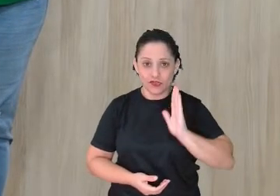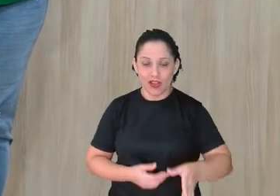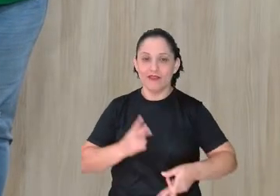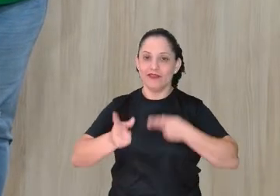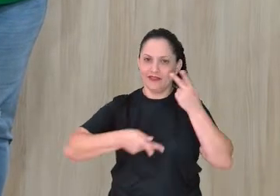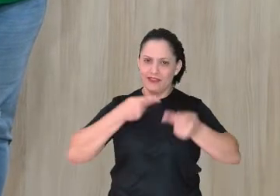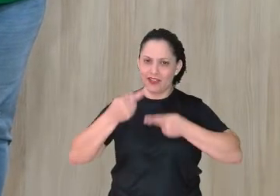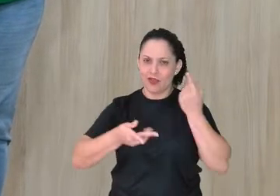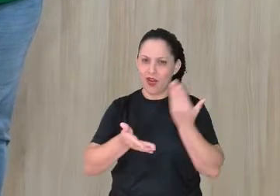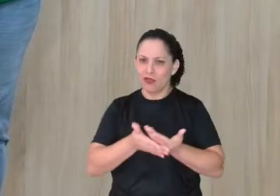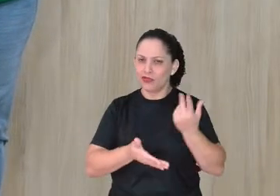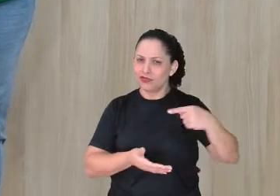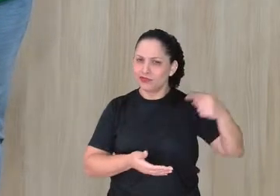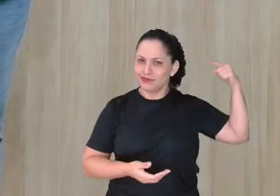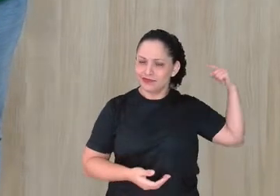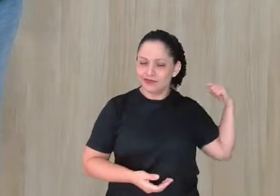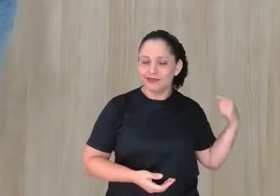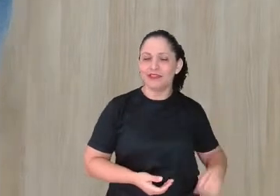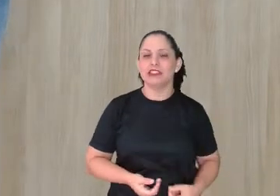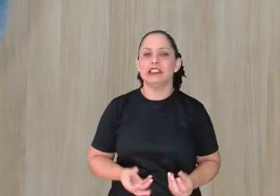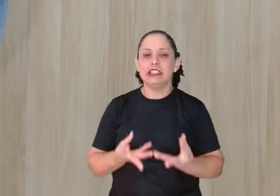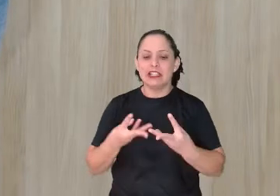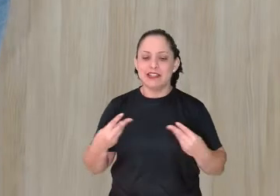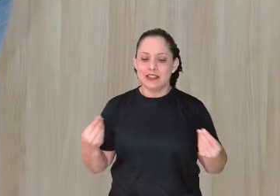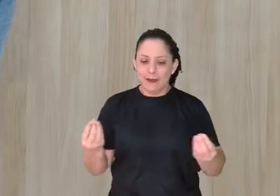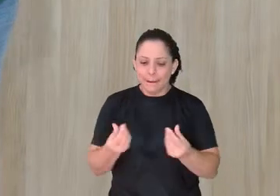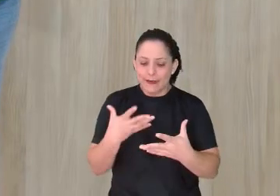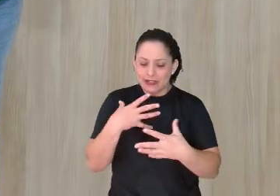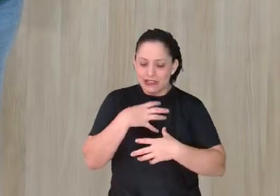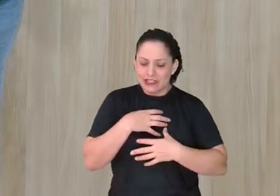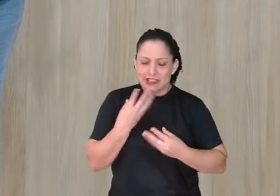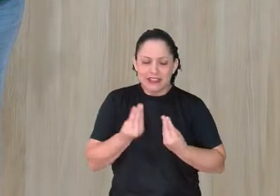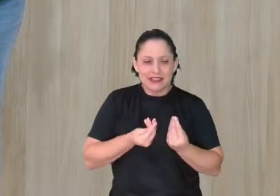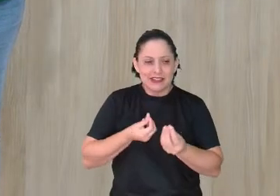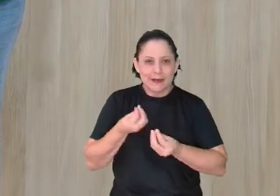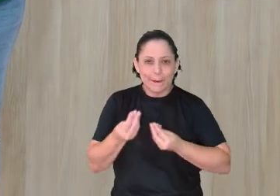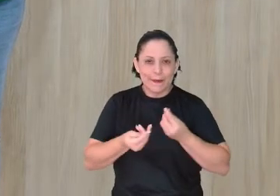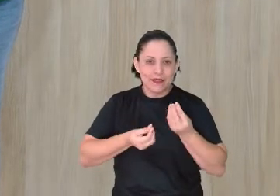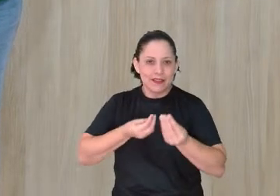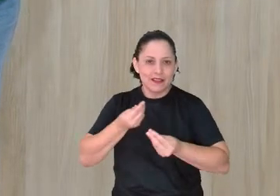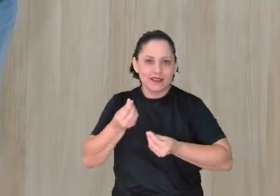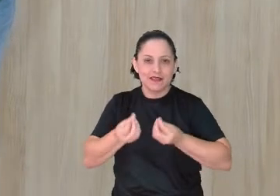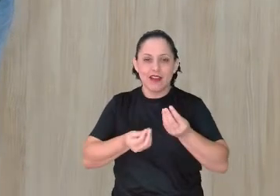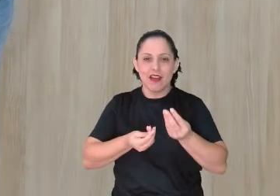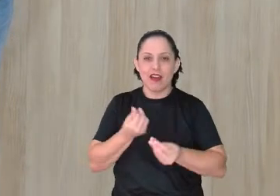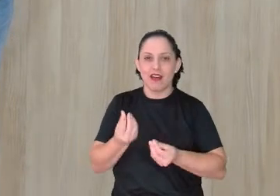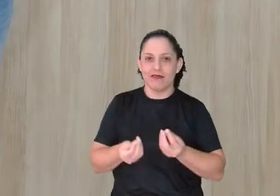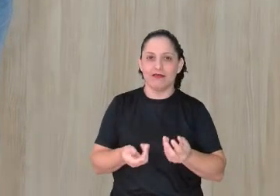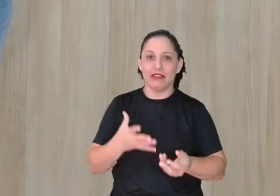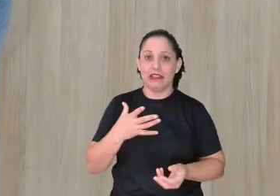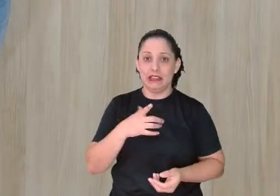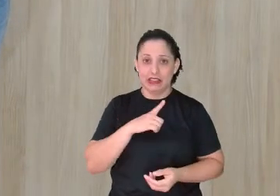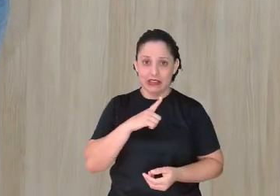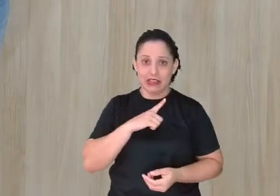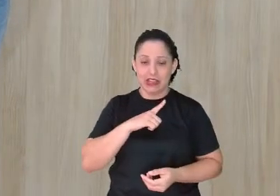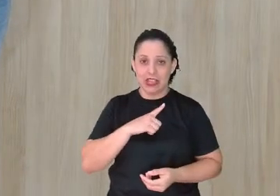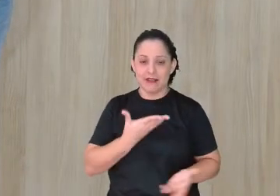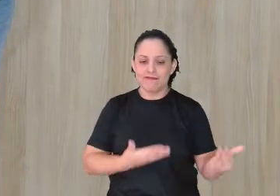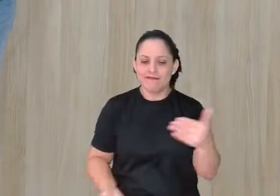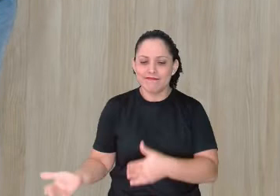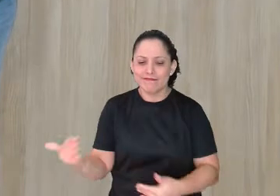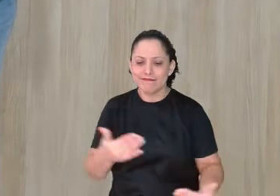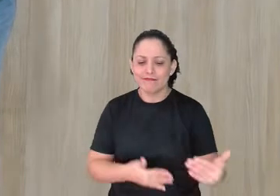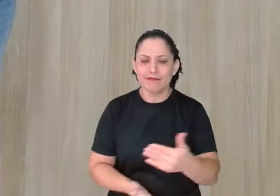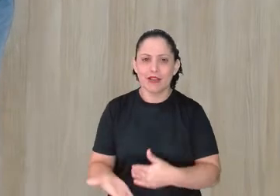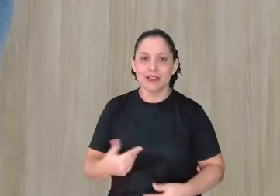outras aulas, assim, da questão de se sensibilizar, né? A sensibilidade, se você se sensibilizar com a causa,